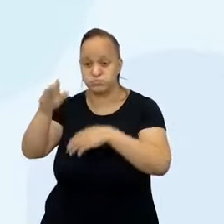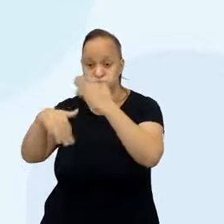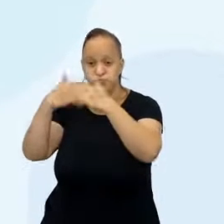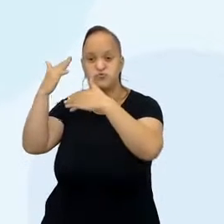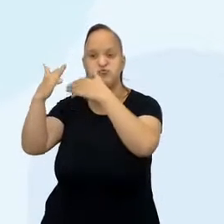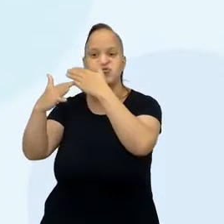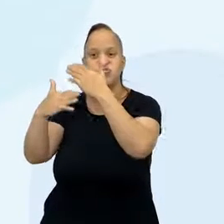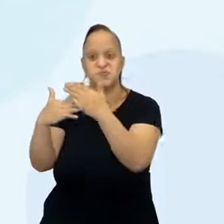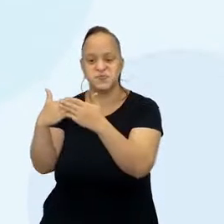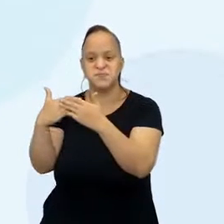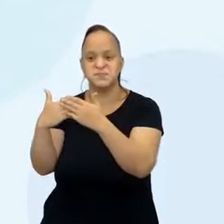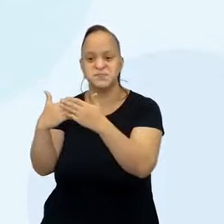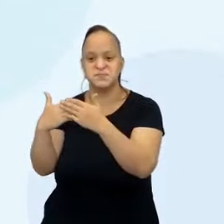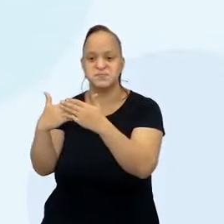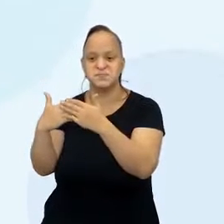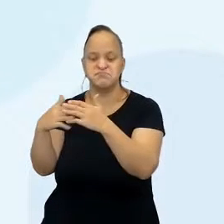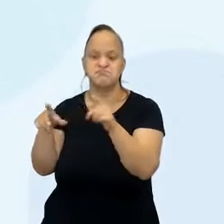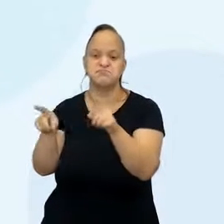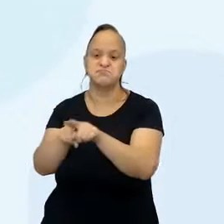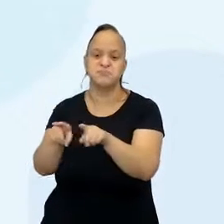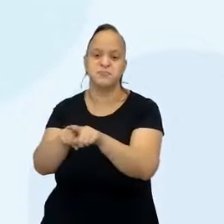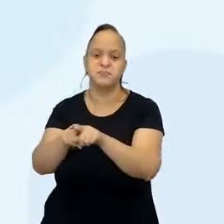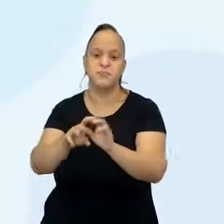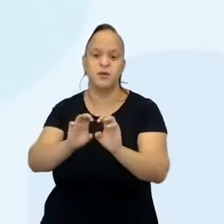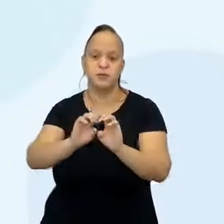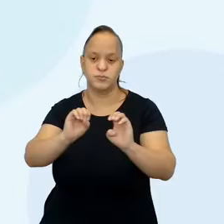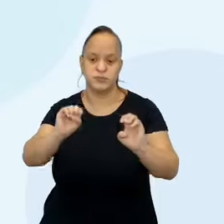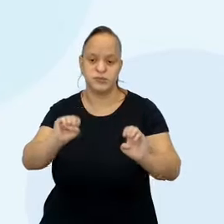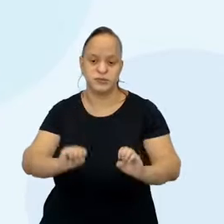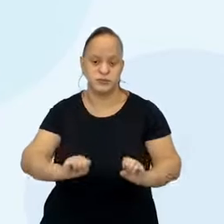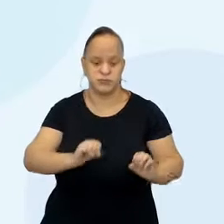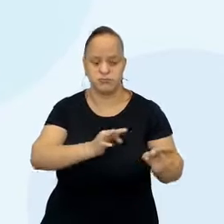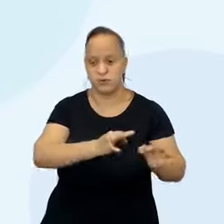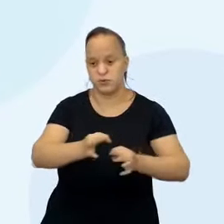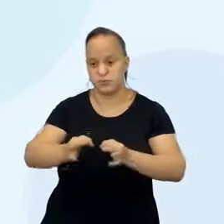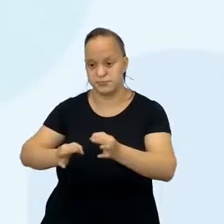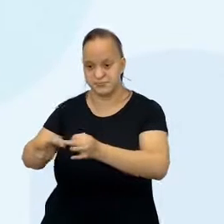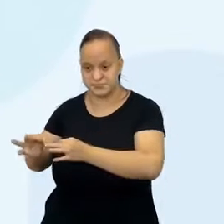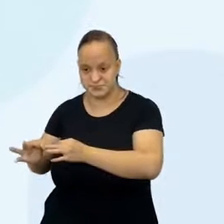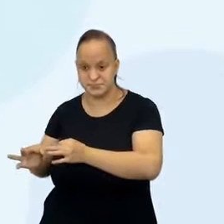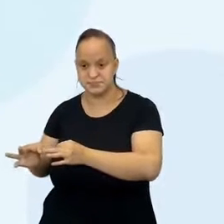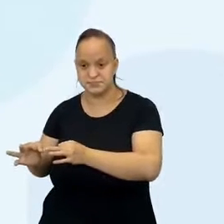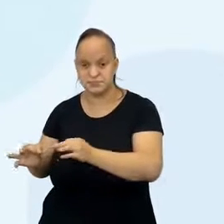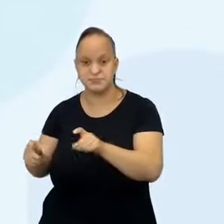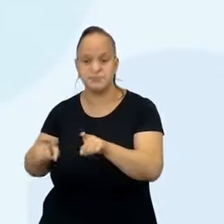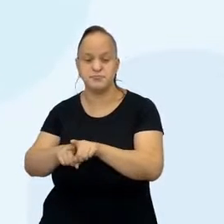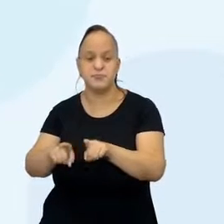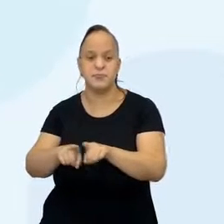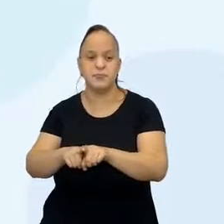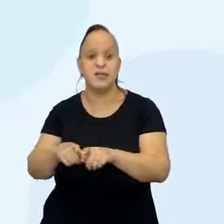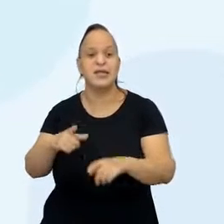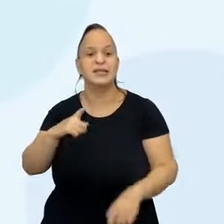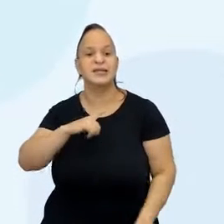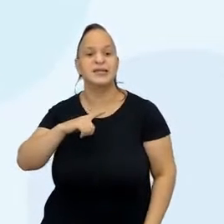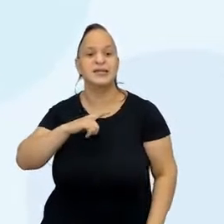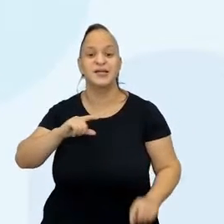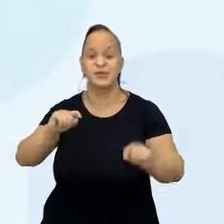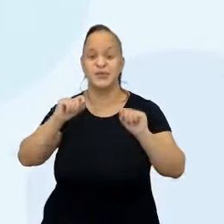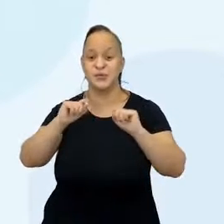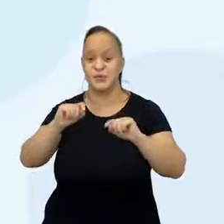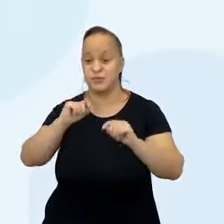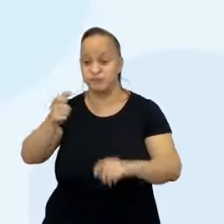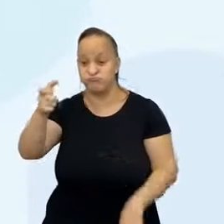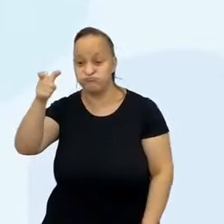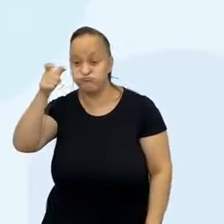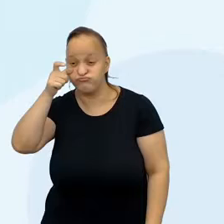desenvolvidas. E por fim a gente tem uma sistematização. Além disso, além dessa estrutura, a gente tem um box com Saiba Mais, né? Ali a gente